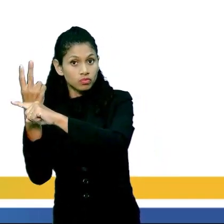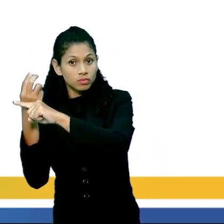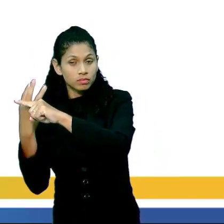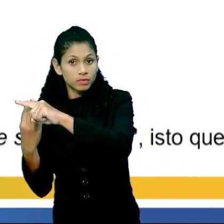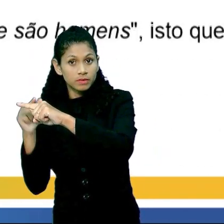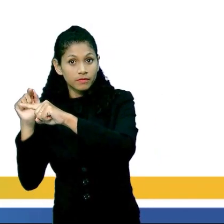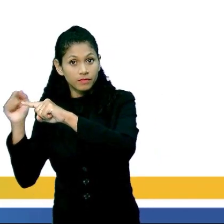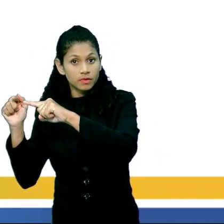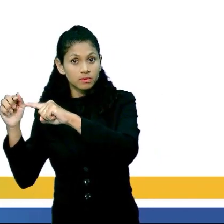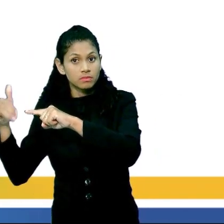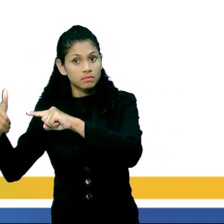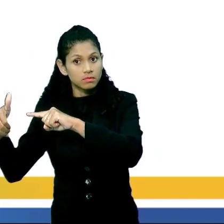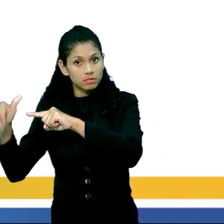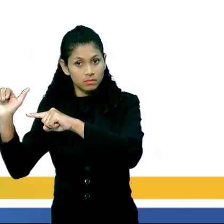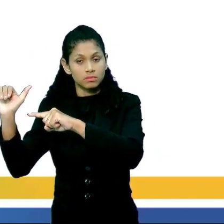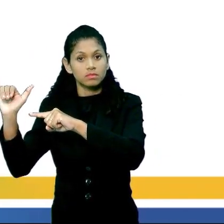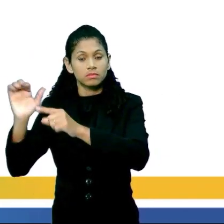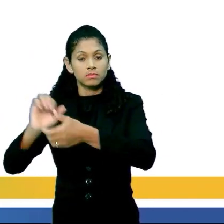Y.